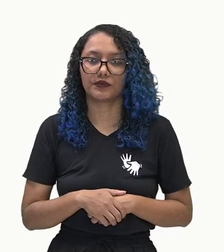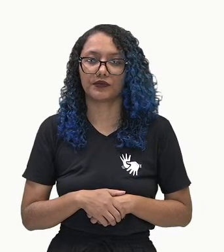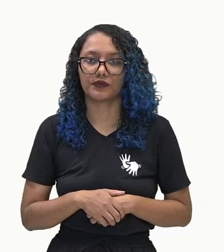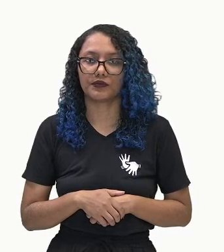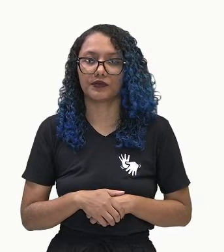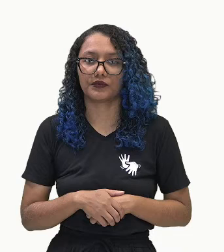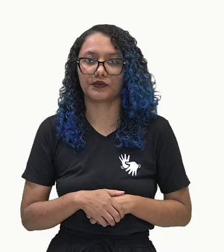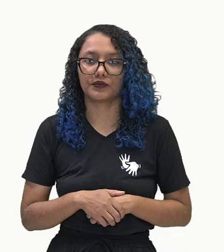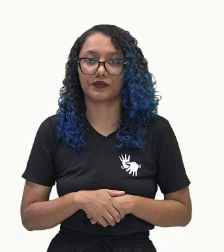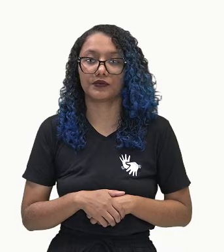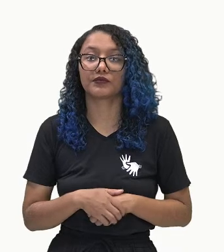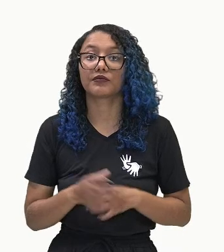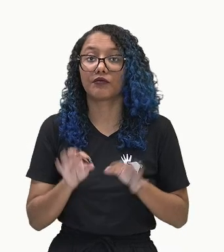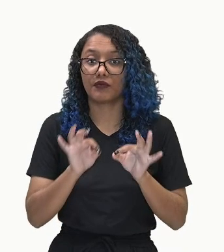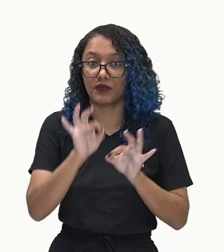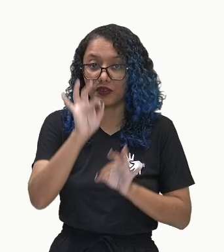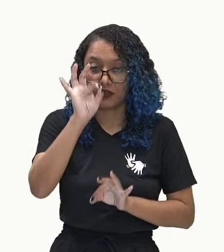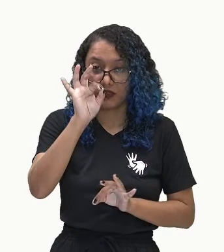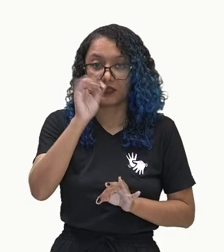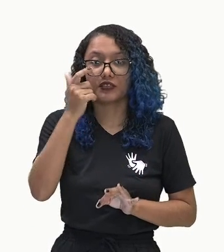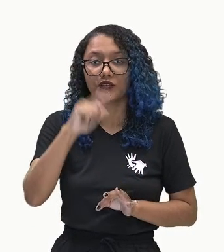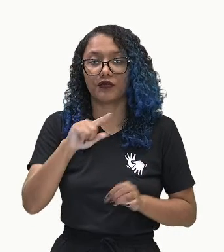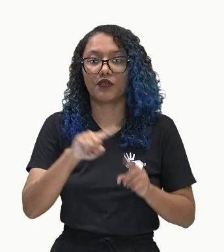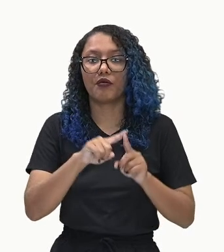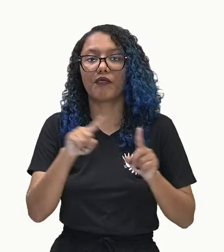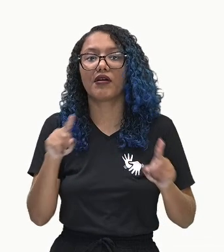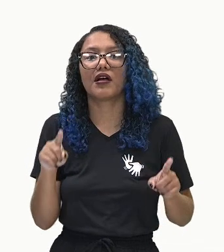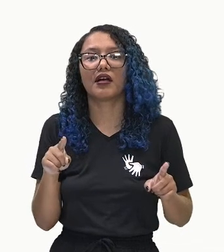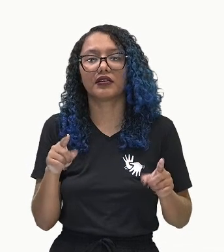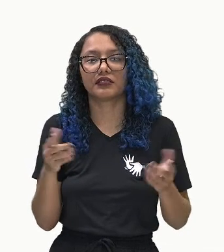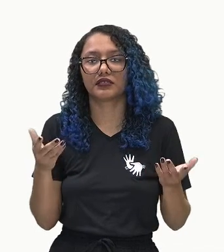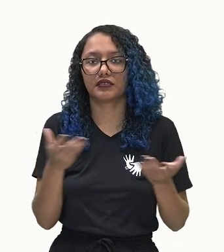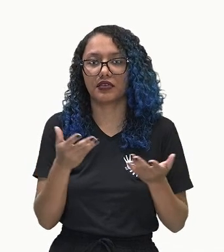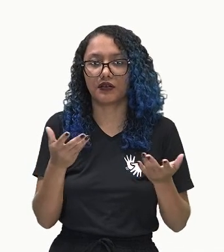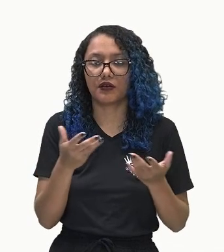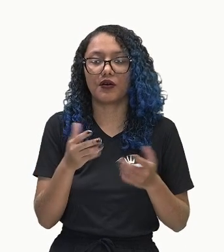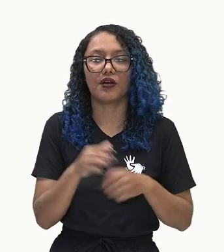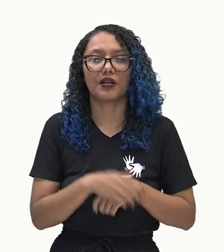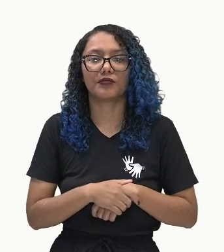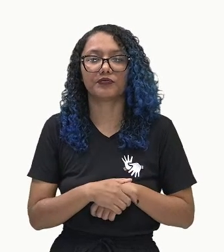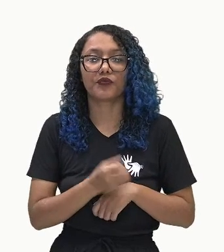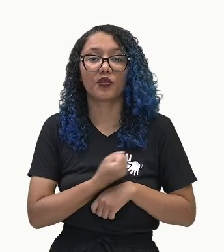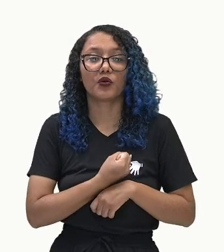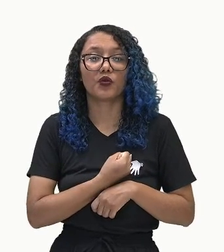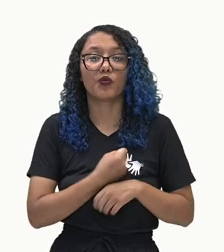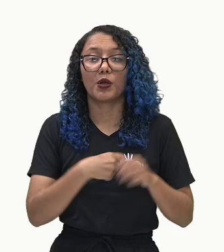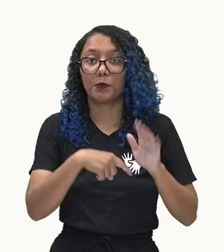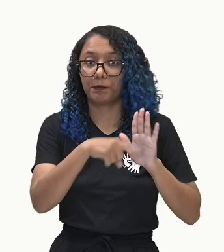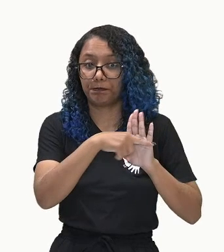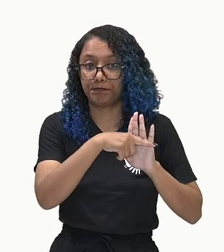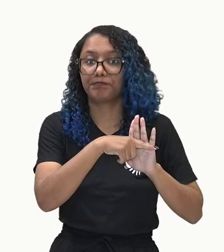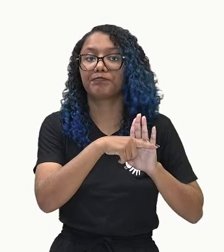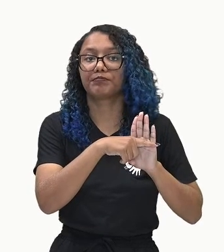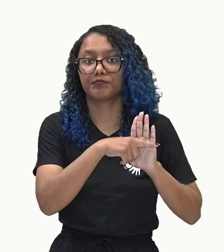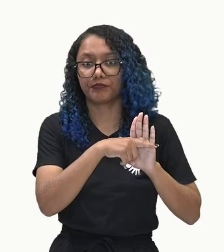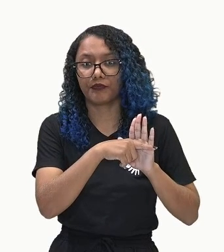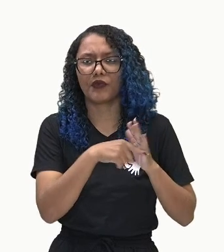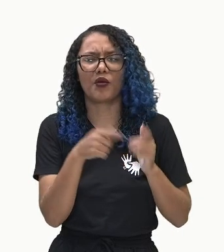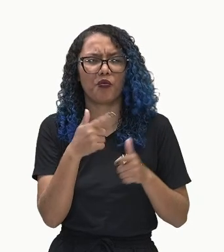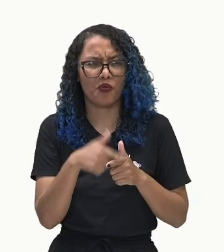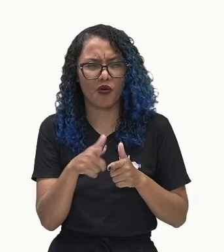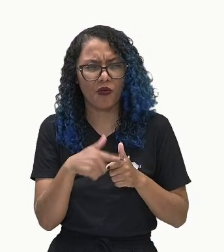pontos, só que agora utilizam-se valores ou coordenadas negativas. Tem